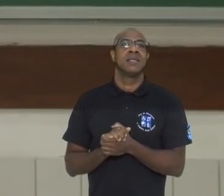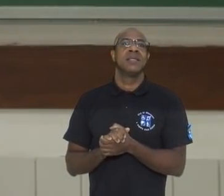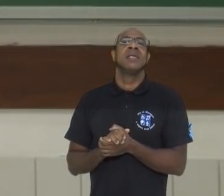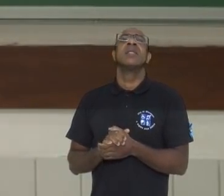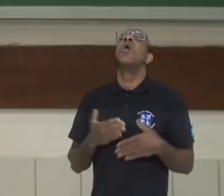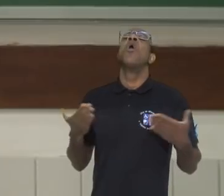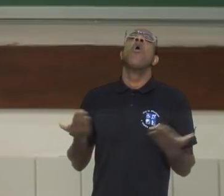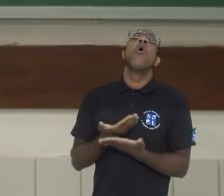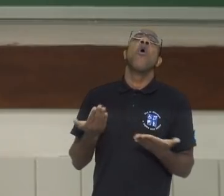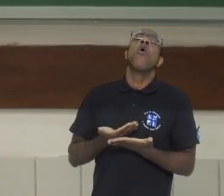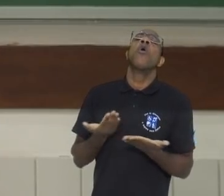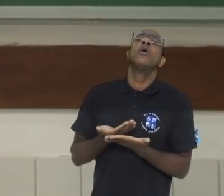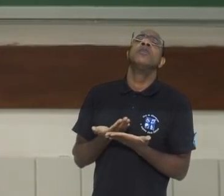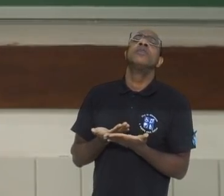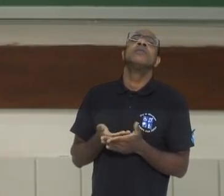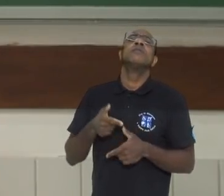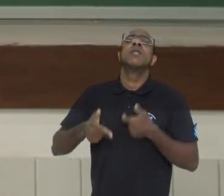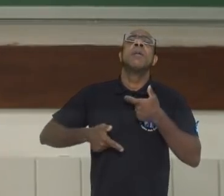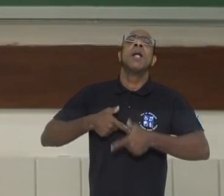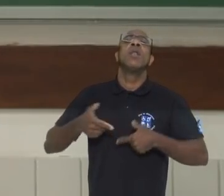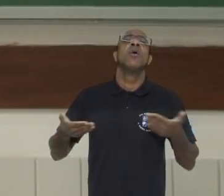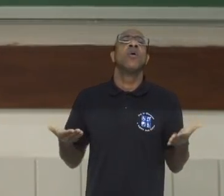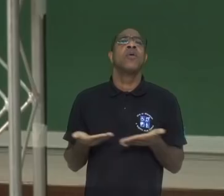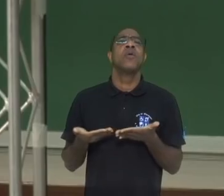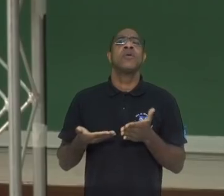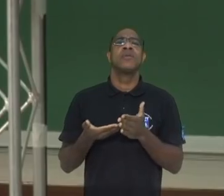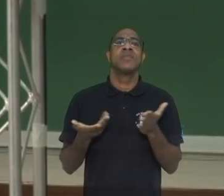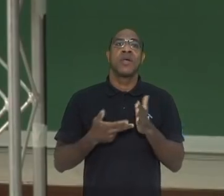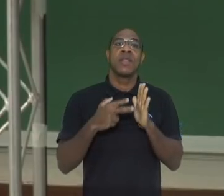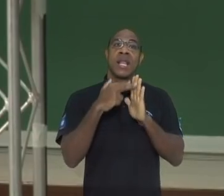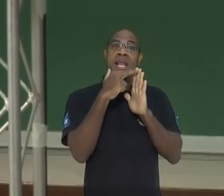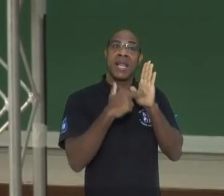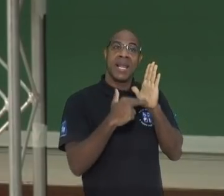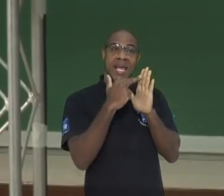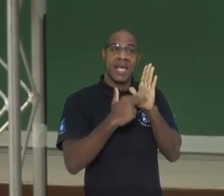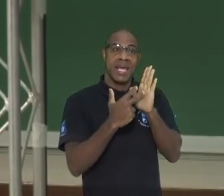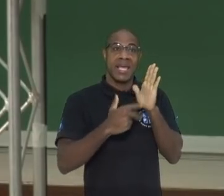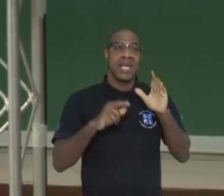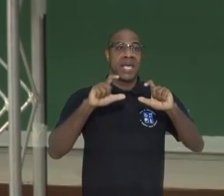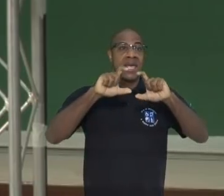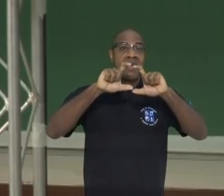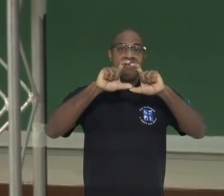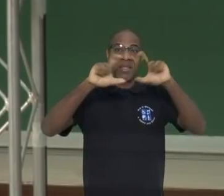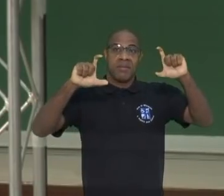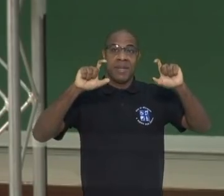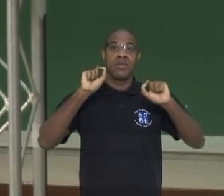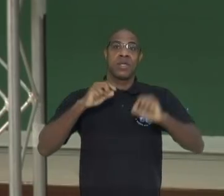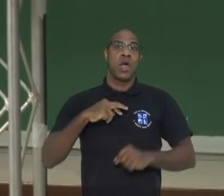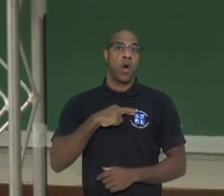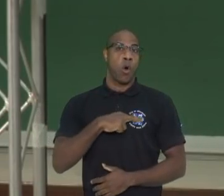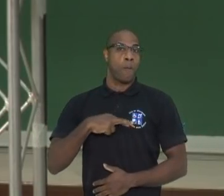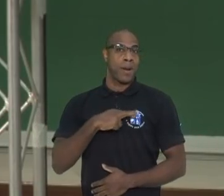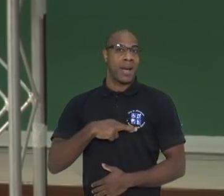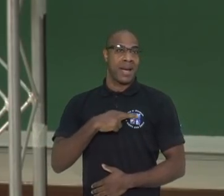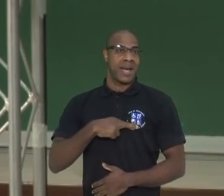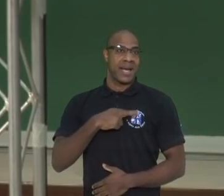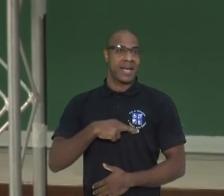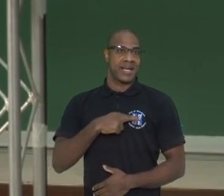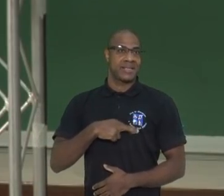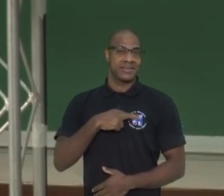Então, o que a gente trabalhou hoje? A gente leu um fragmento de romance, né, do